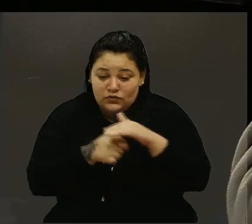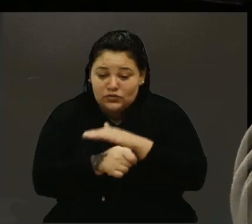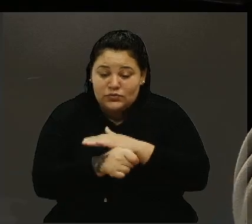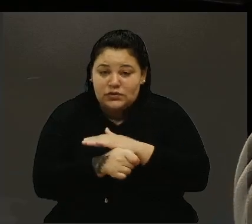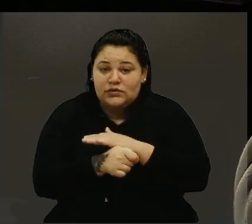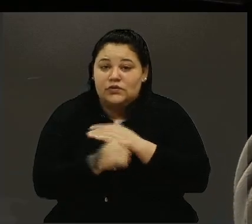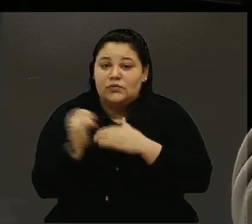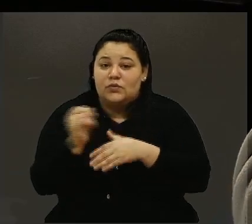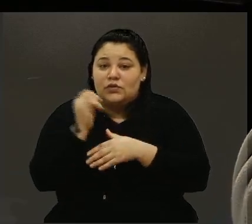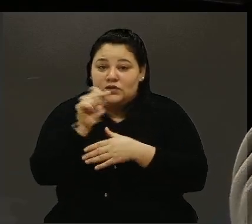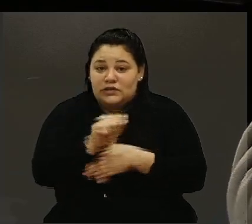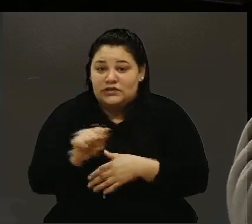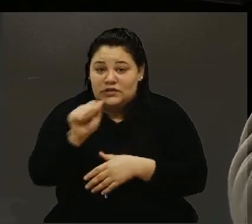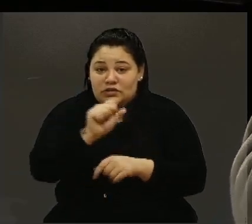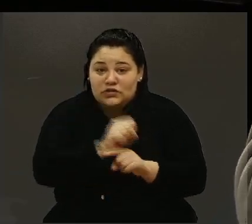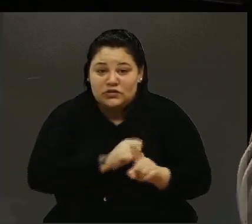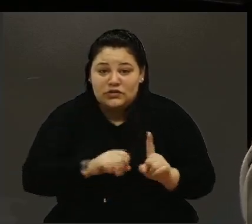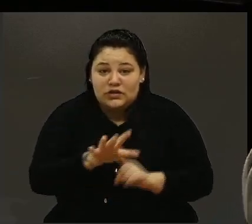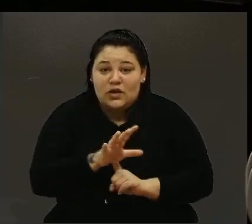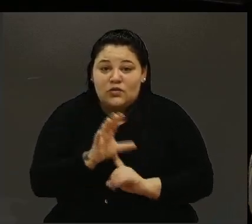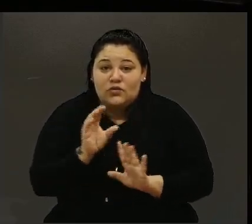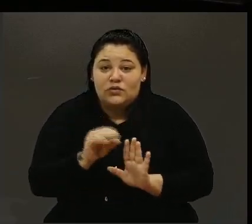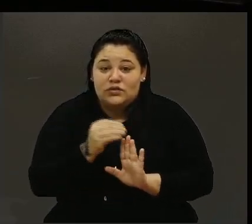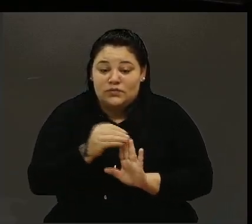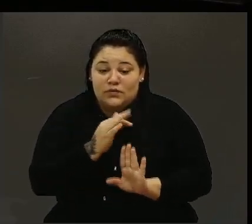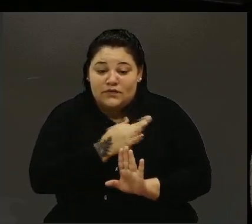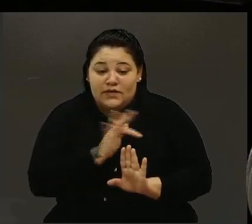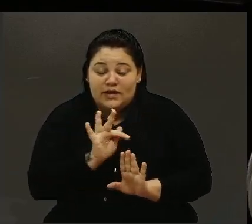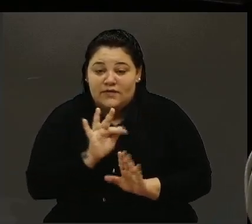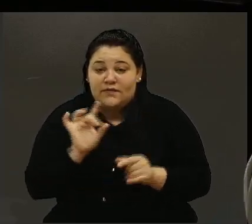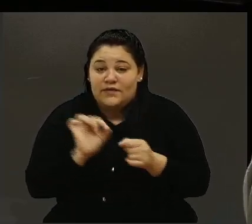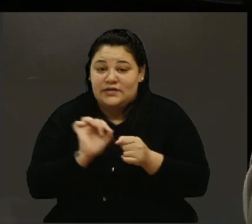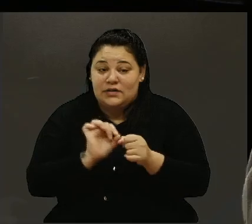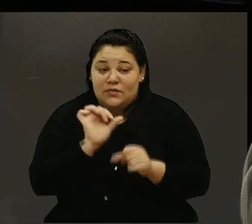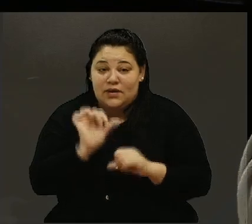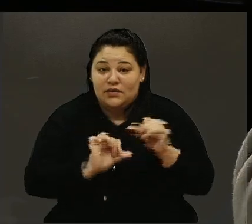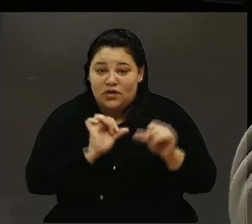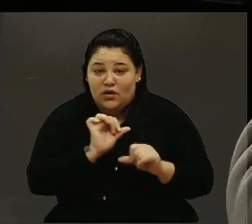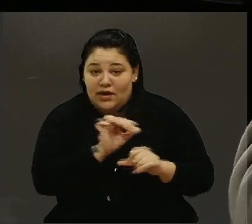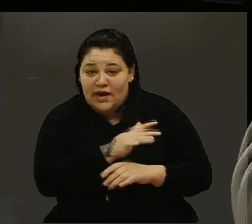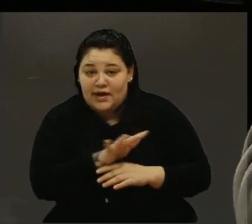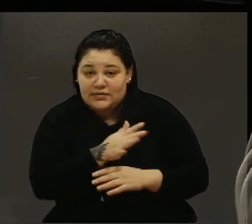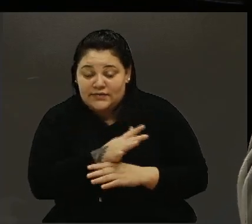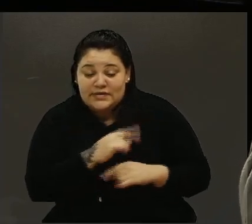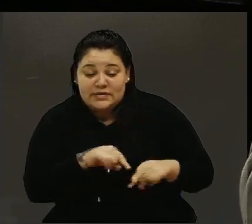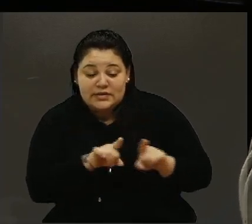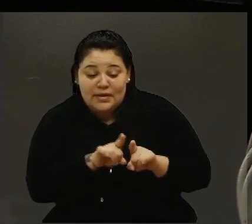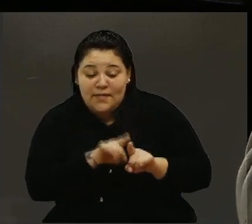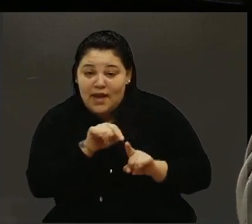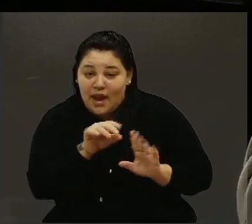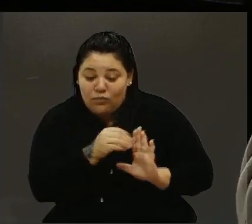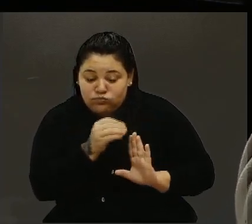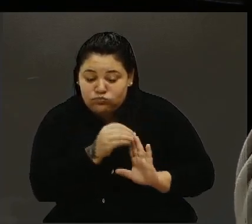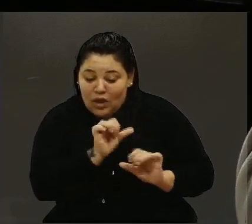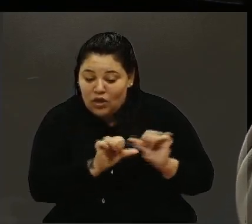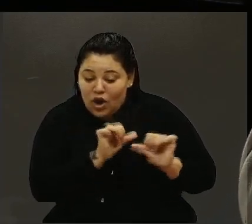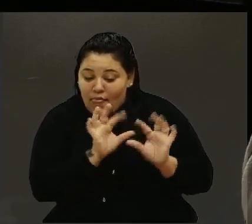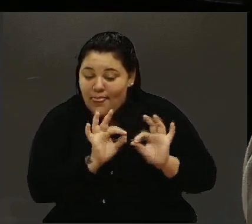significativo em assistência social no orçamento federal, promover uma alteração, e muitas vezes essa alteração no orçamento da assistência